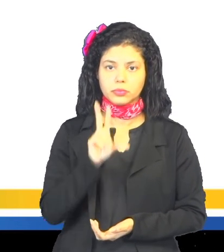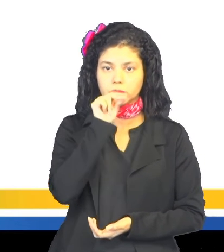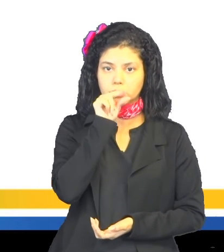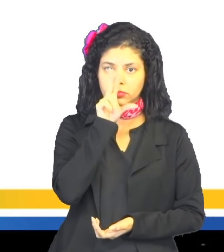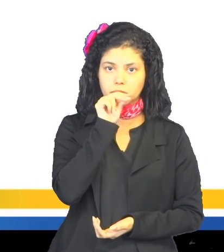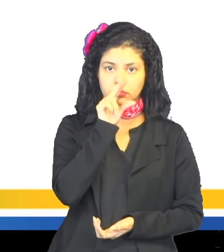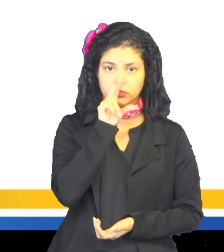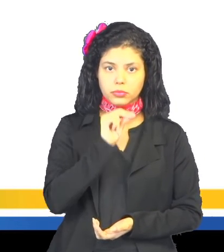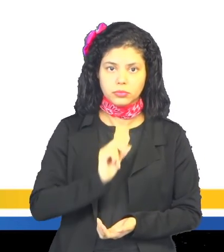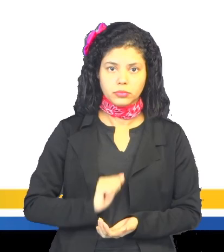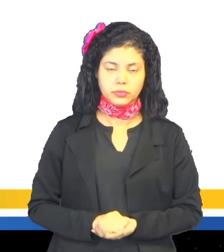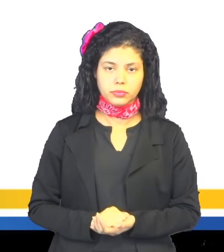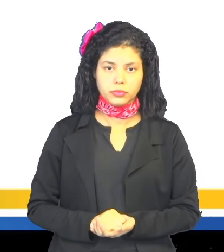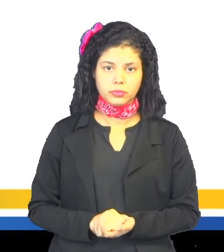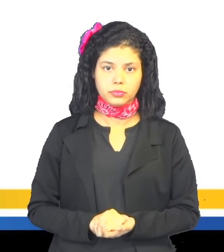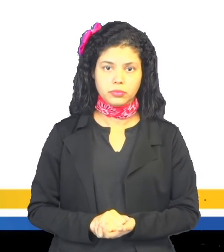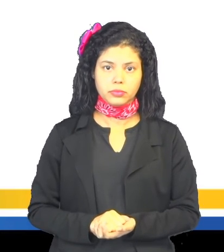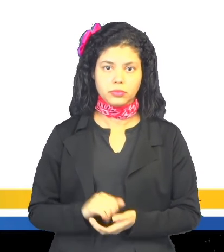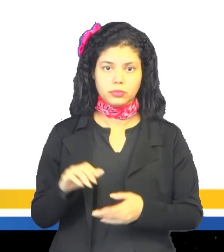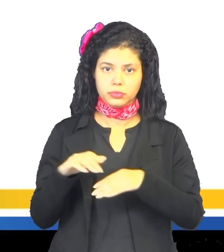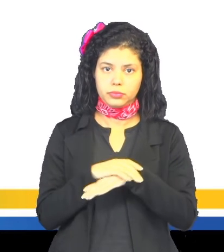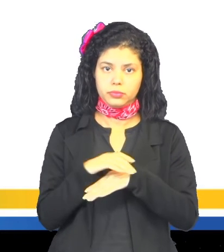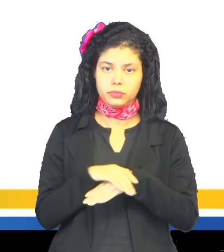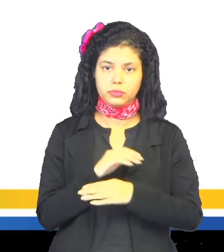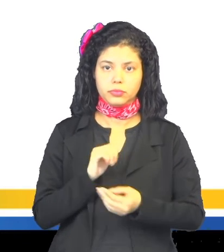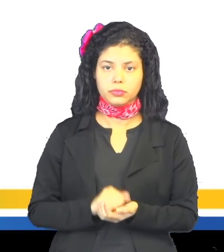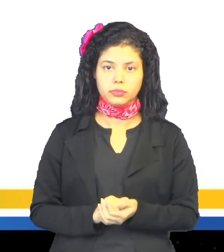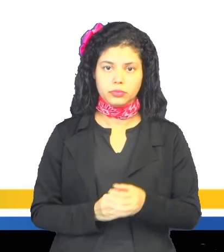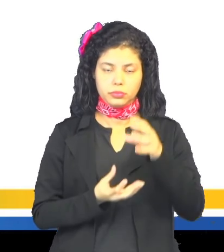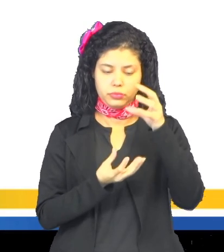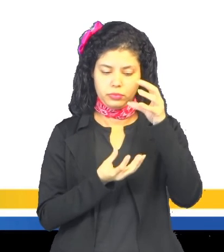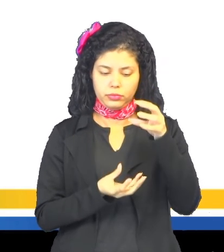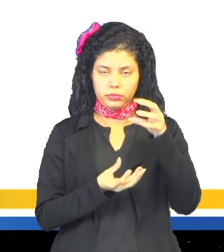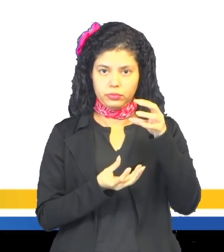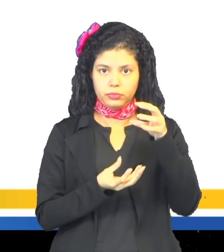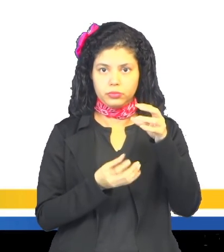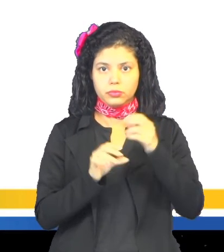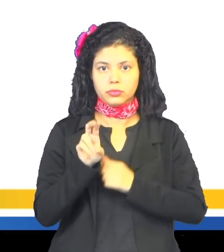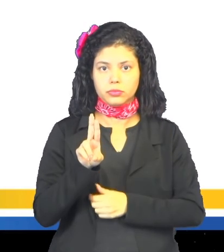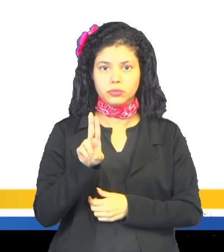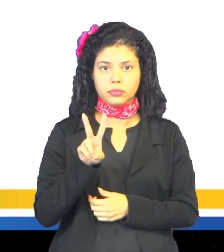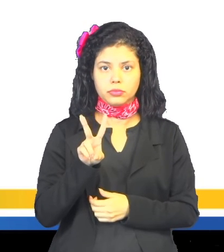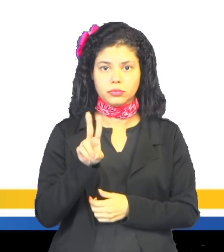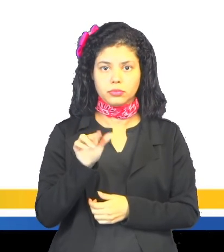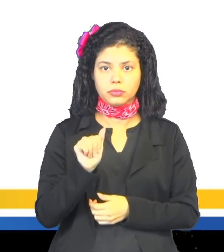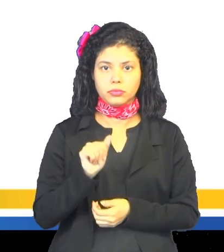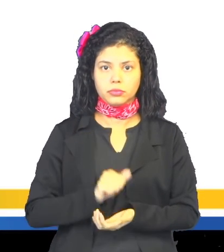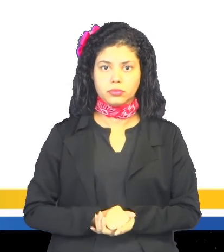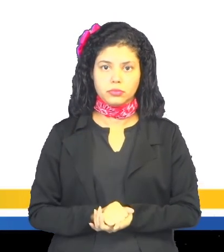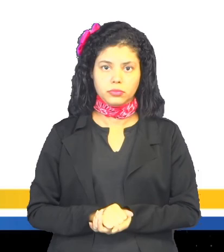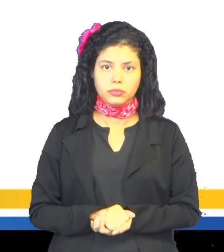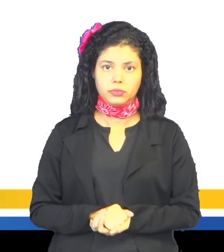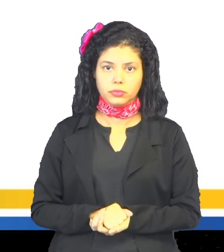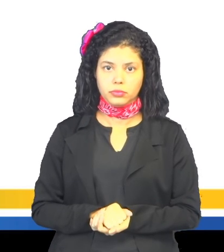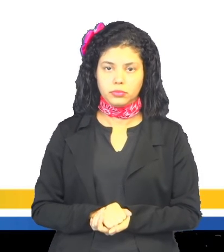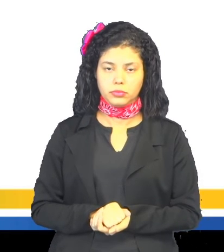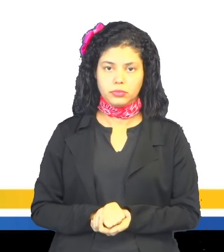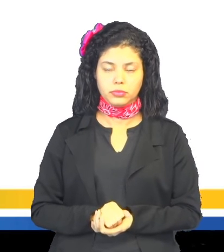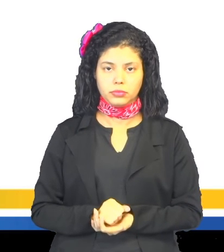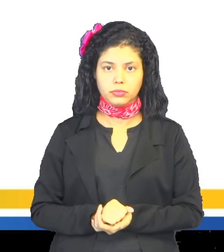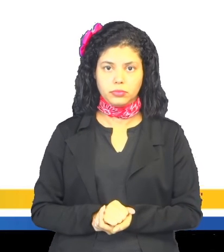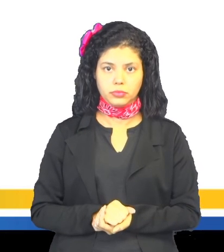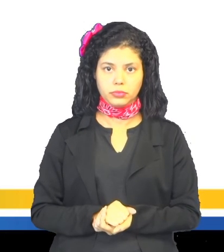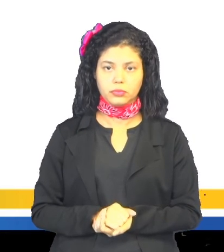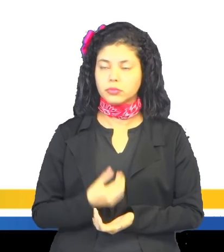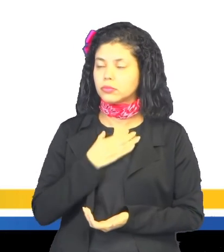tu aceita até sapato e lá hoje uvas na foto da minha manda